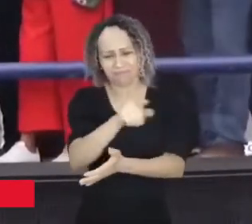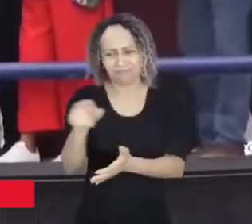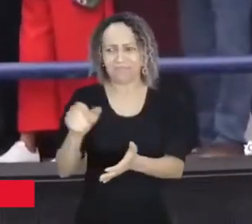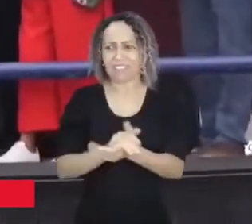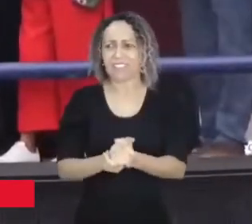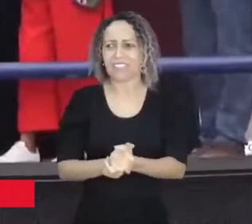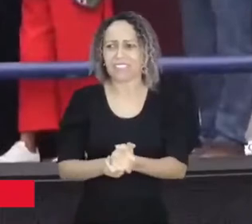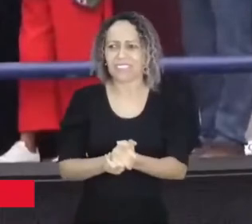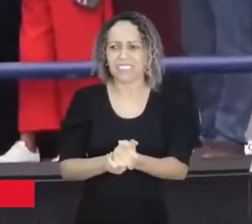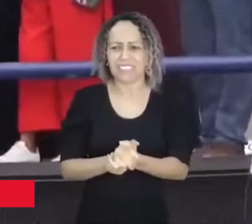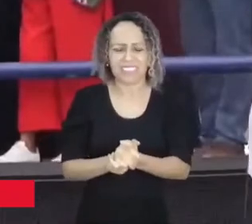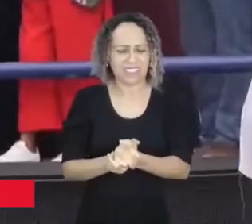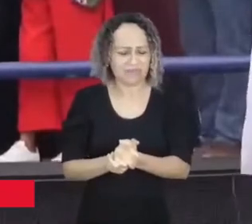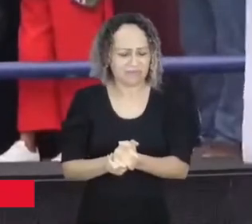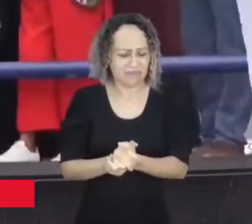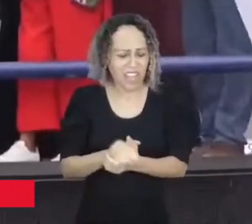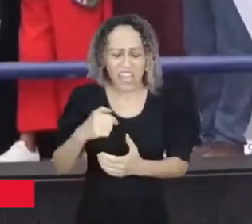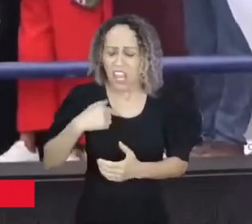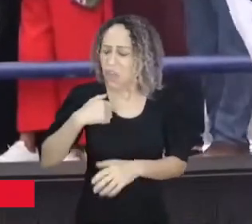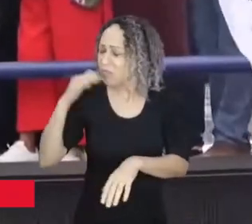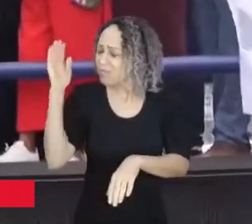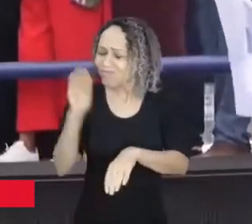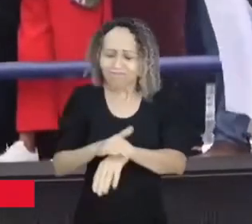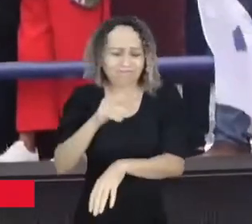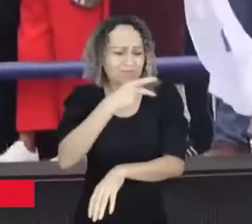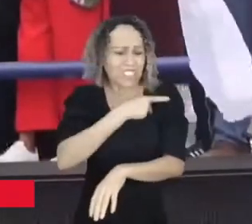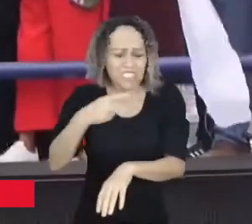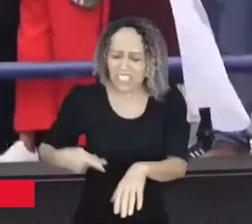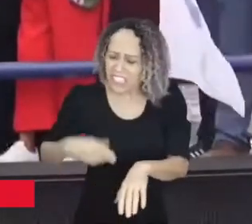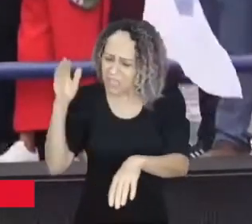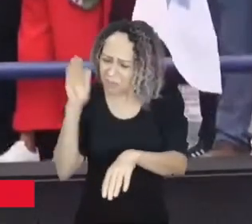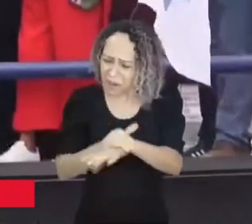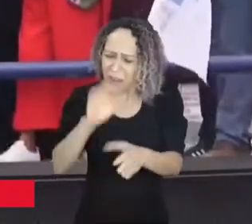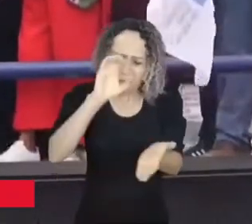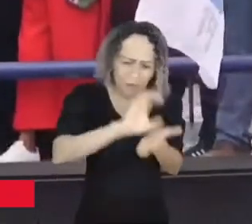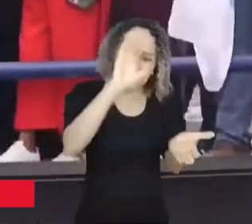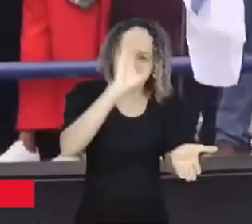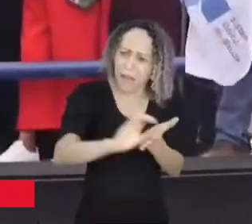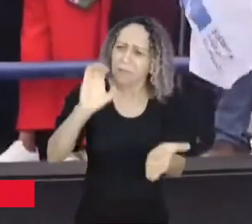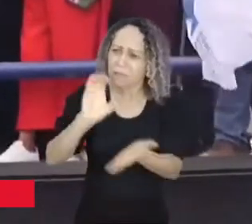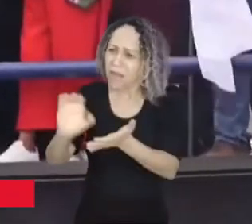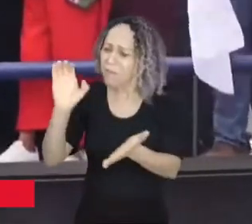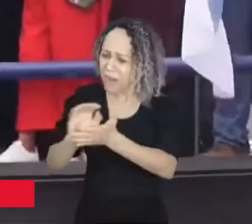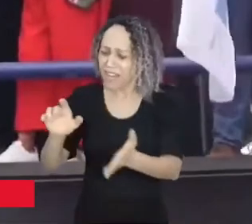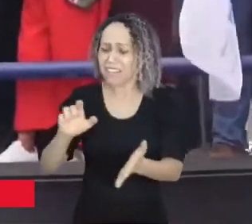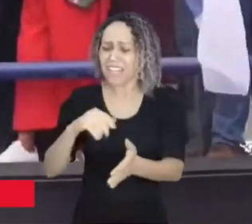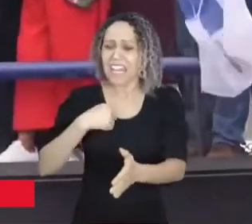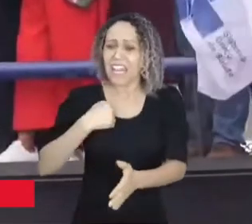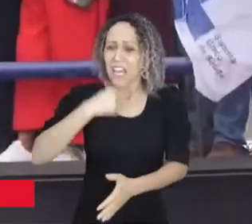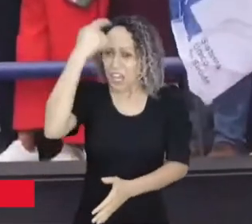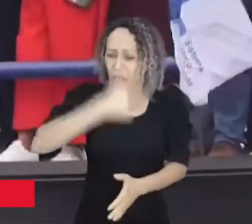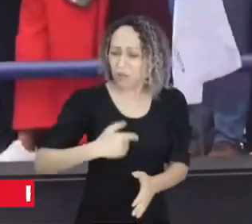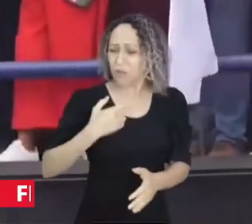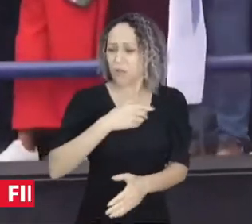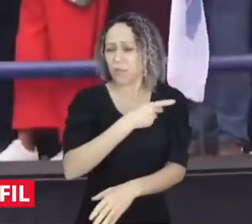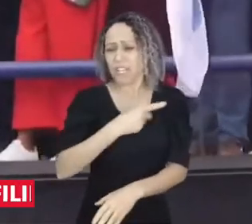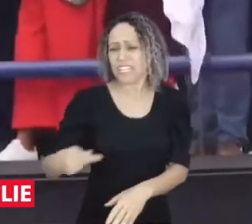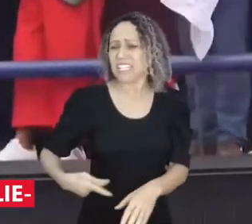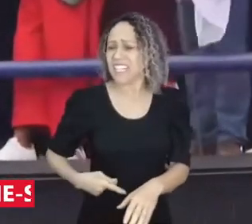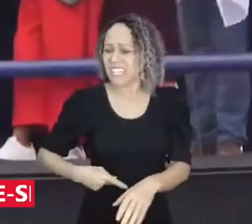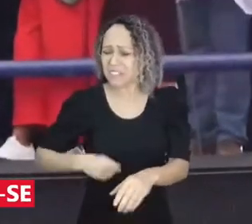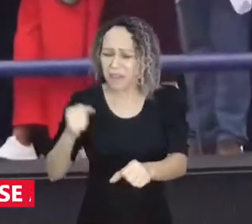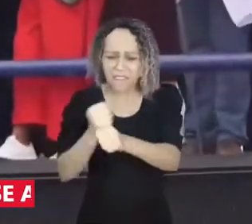Nunca um presidente construiu tantas casas populares como nós construímos aqui no Rio de Janeiro.